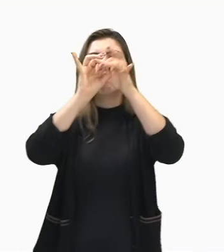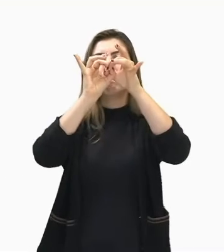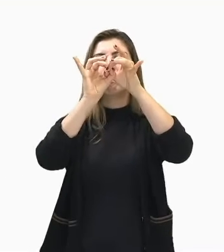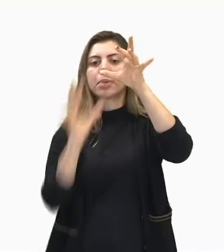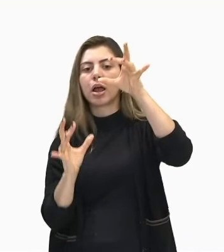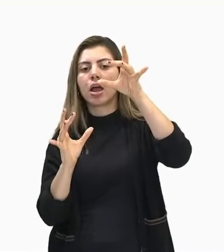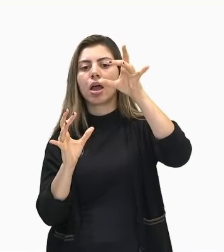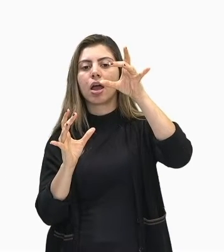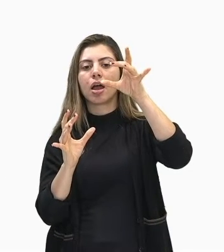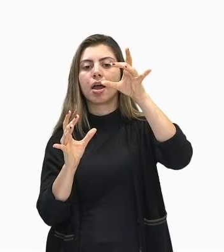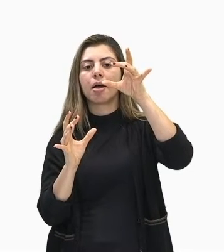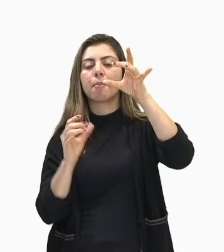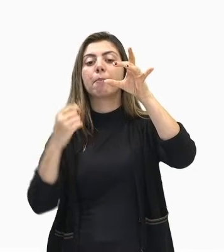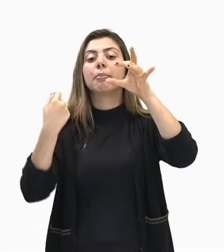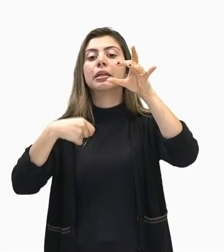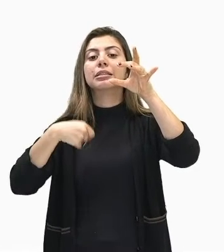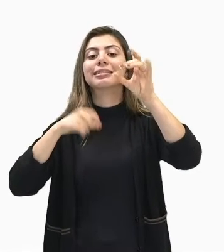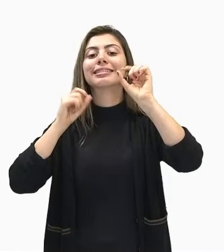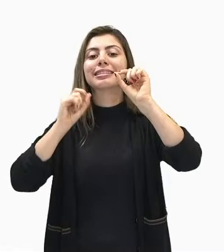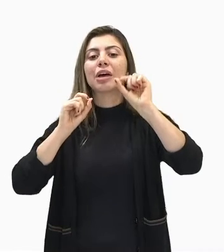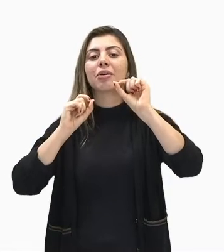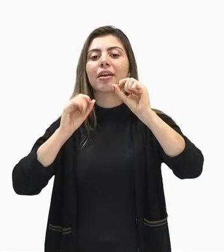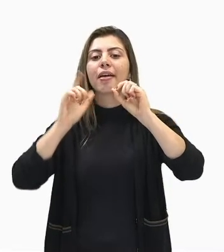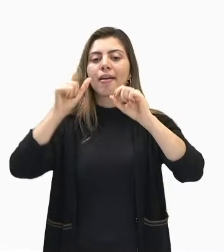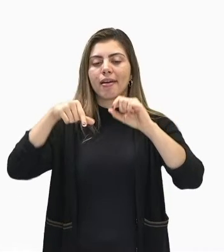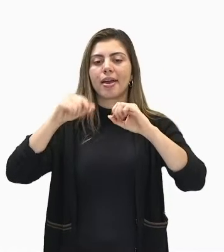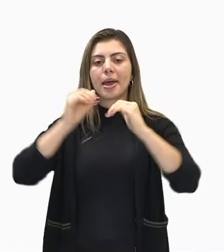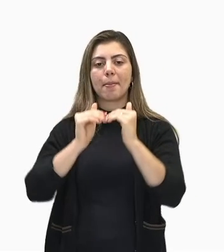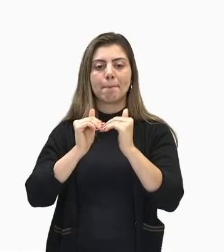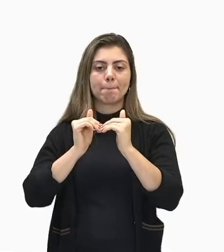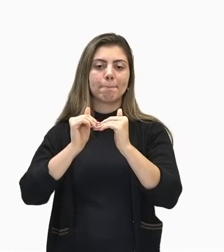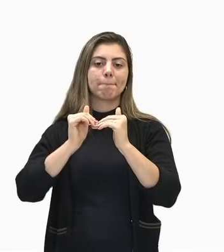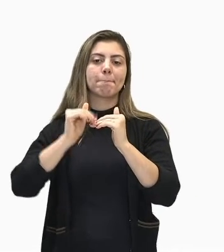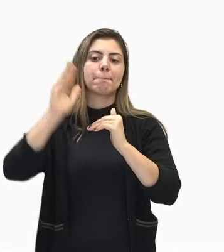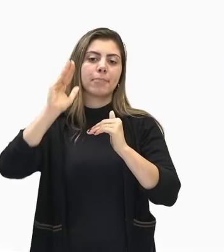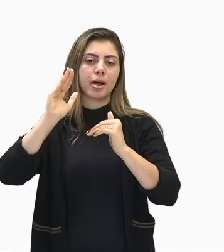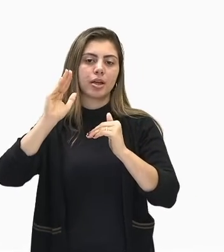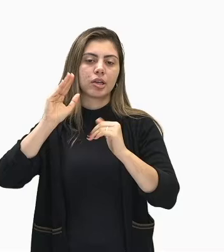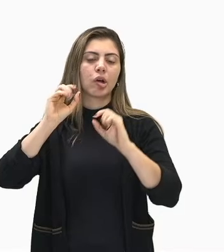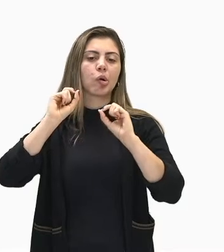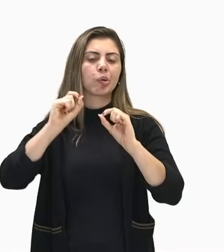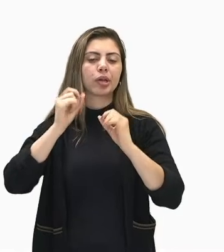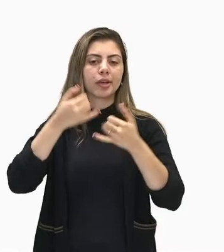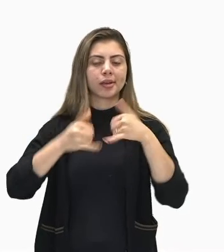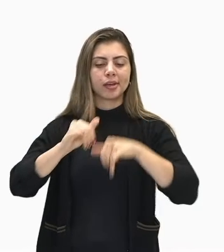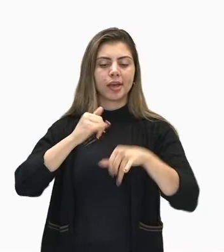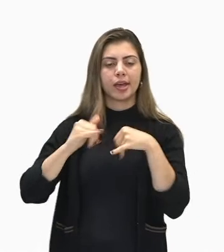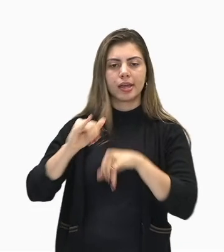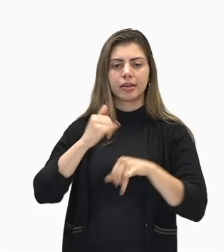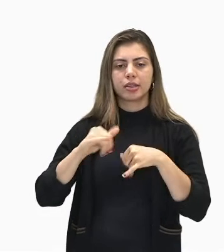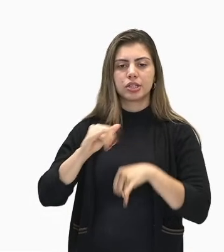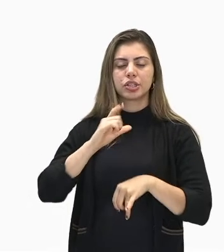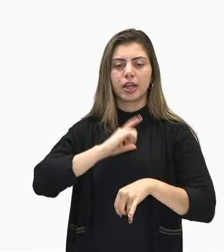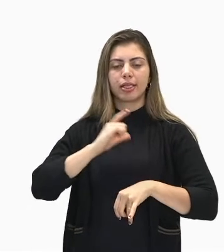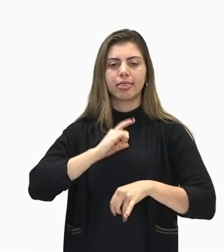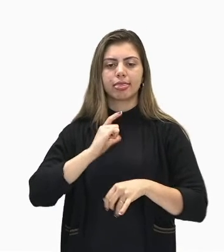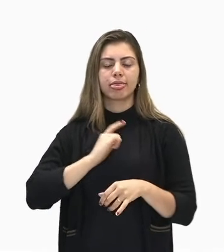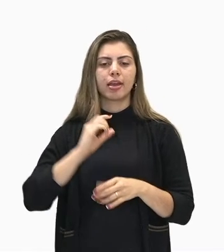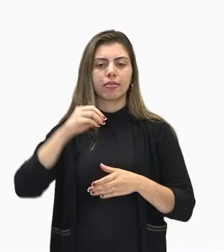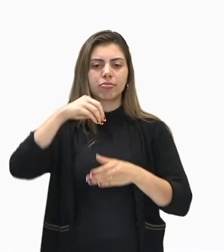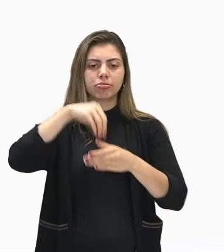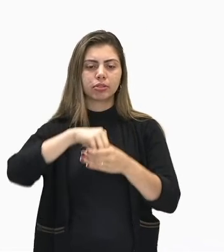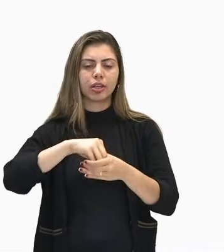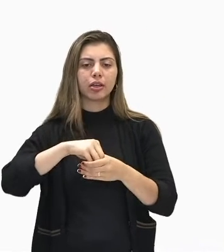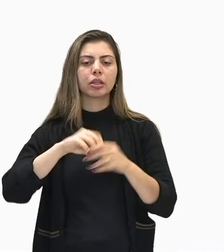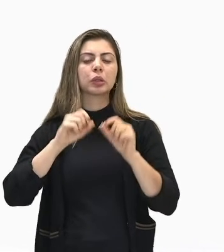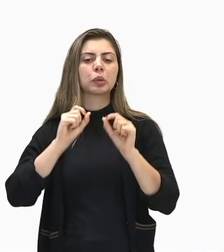reagentes é bem maior que a energia liberada